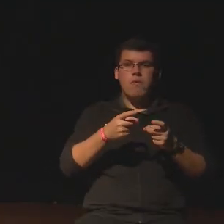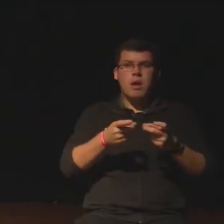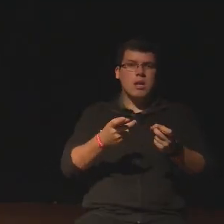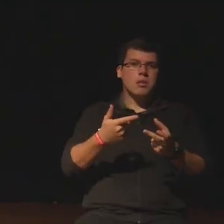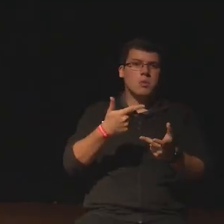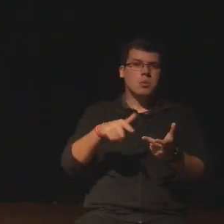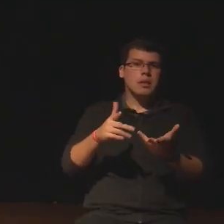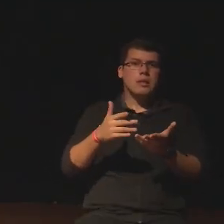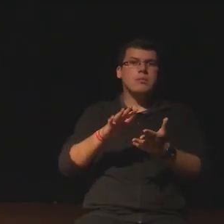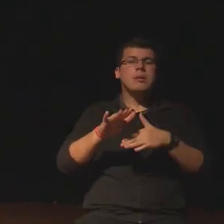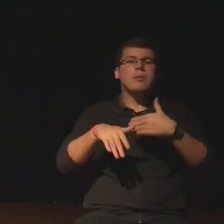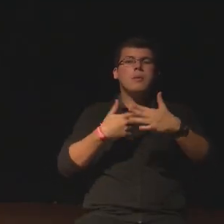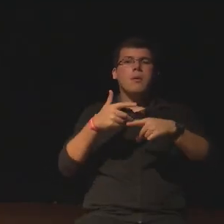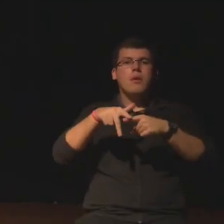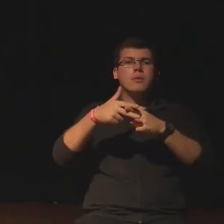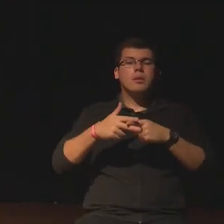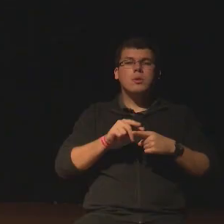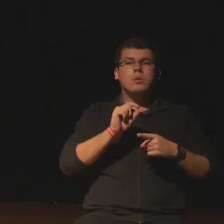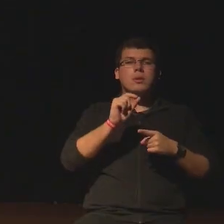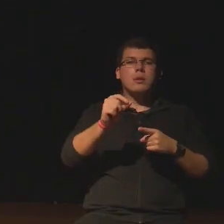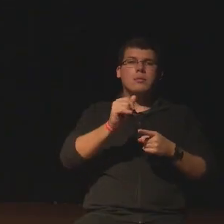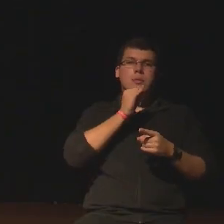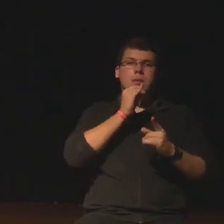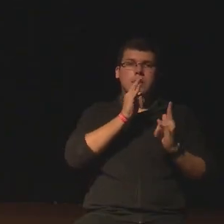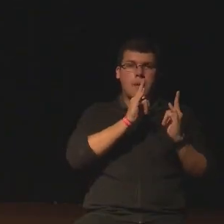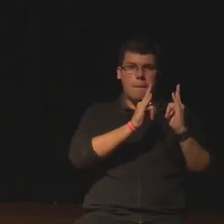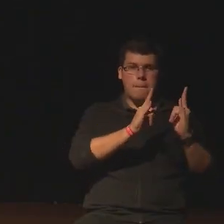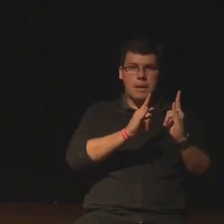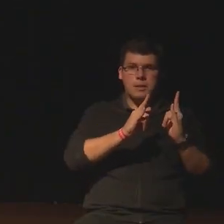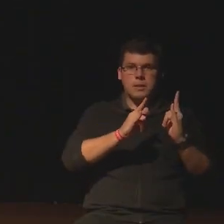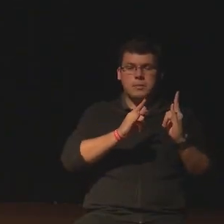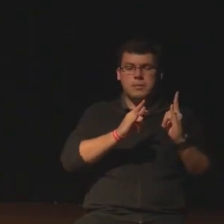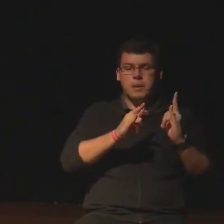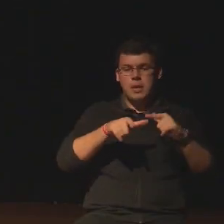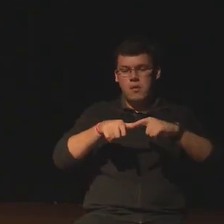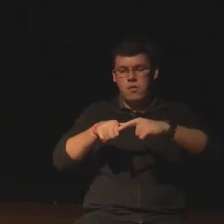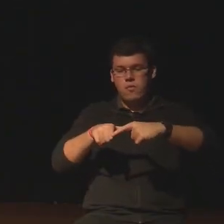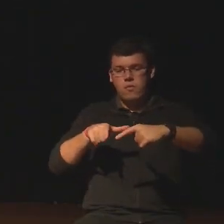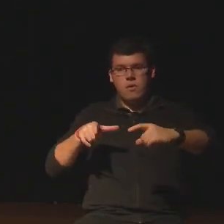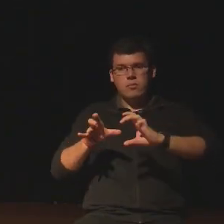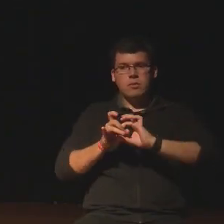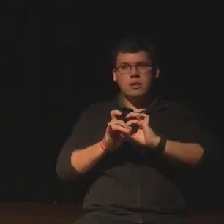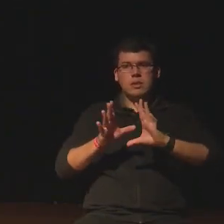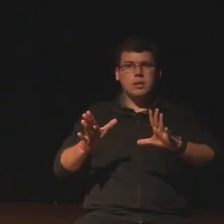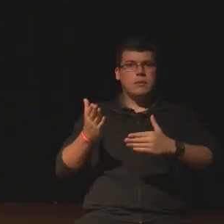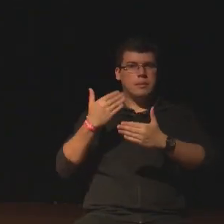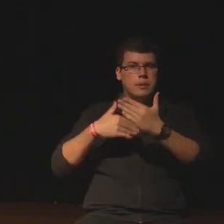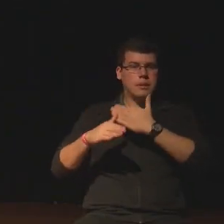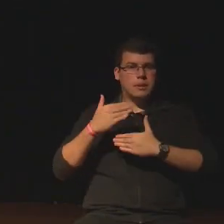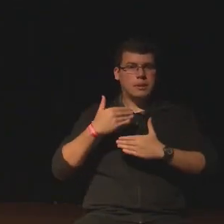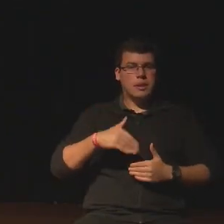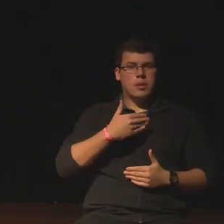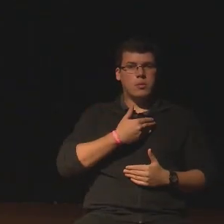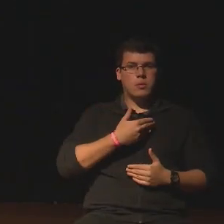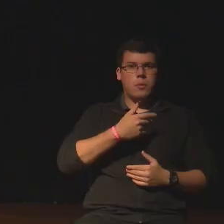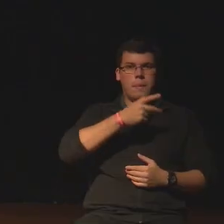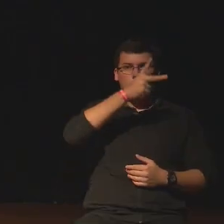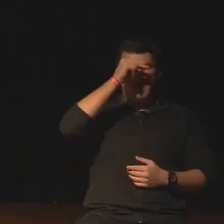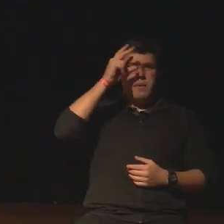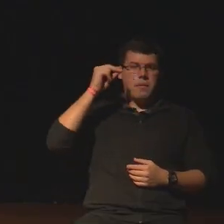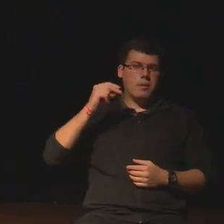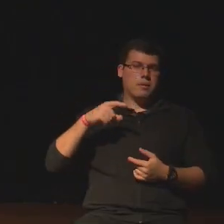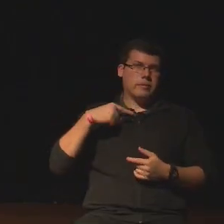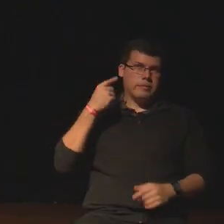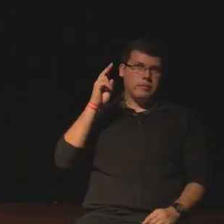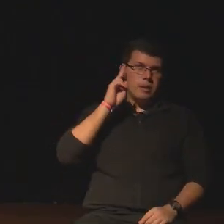disso depois. O vão livre do MASP, quando ele era um espaço gerido pela prefeitura, ele era aquilo que a gente lembra. O vão livre do MASP